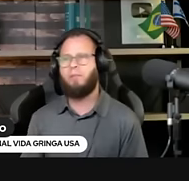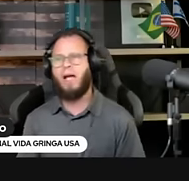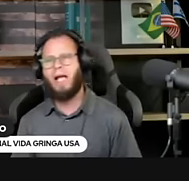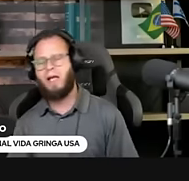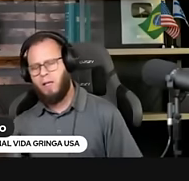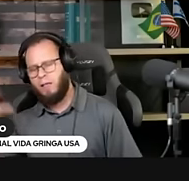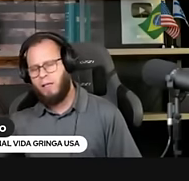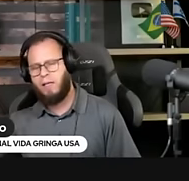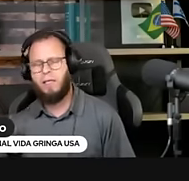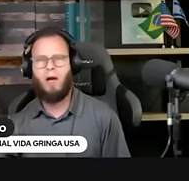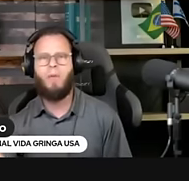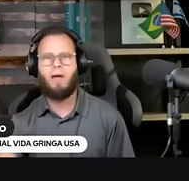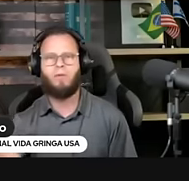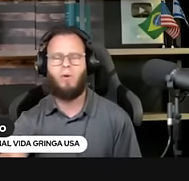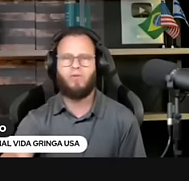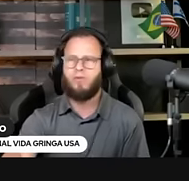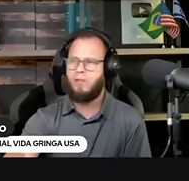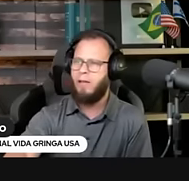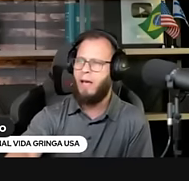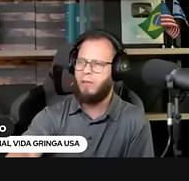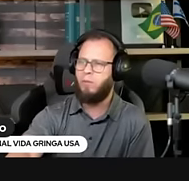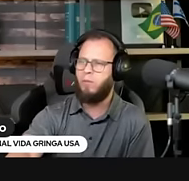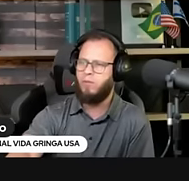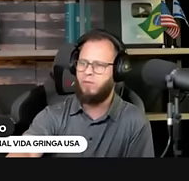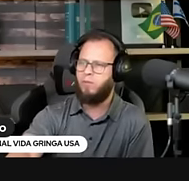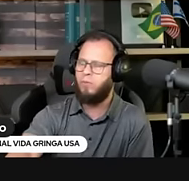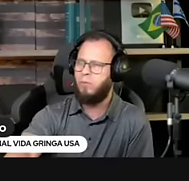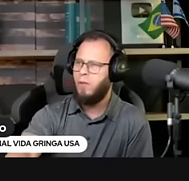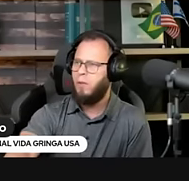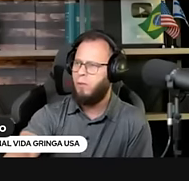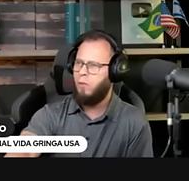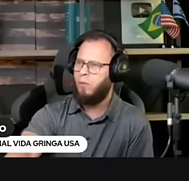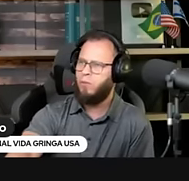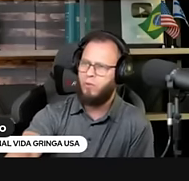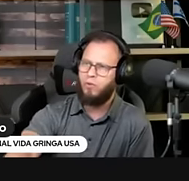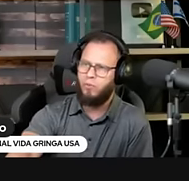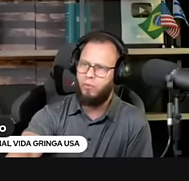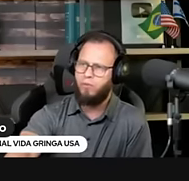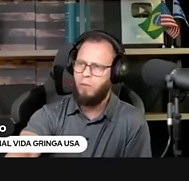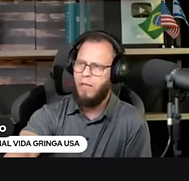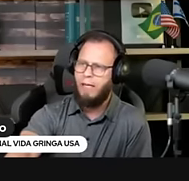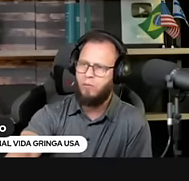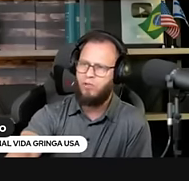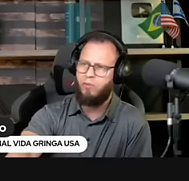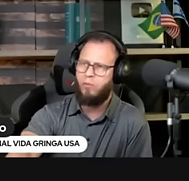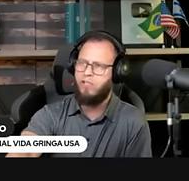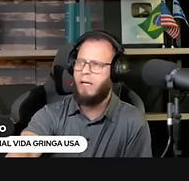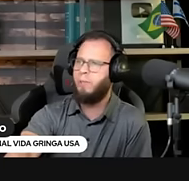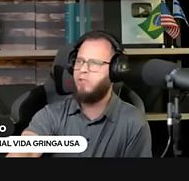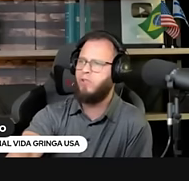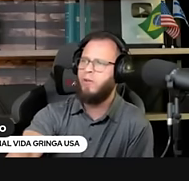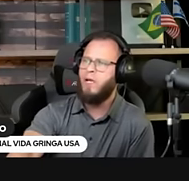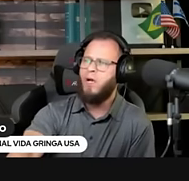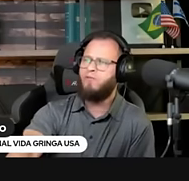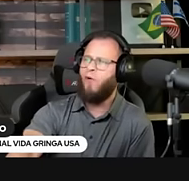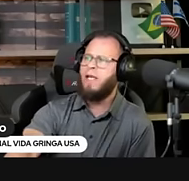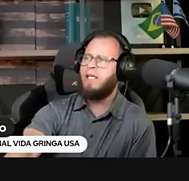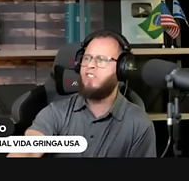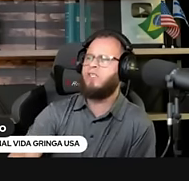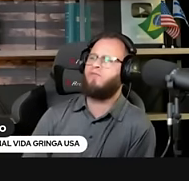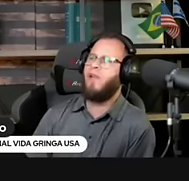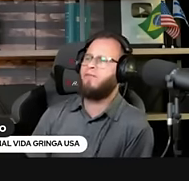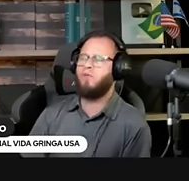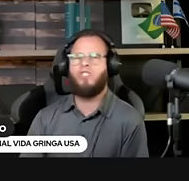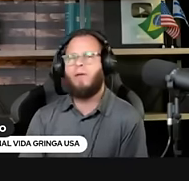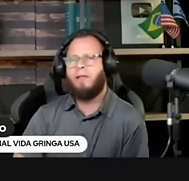poder pagar e aí arrumar o nosso cenário aqui, o nosso estúdio. Vamos lá, galera, um giro de notícia rapidinho. Folha diz